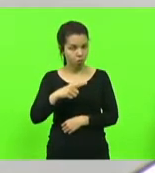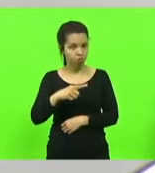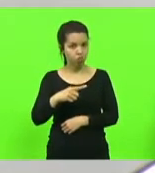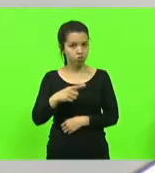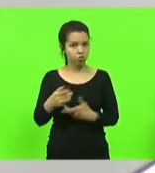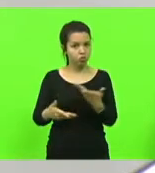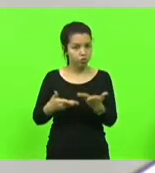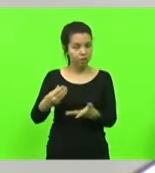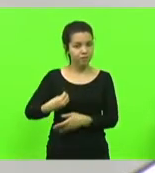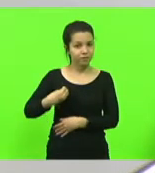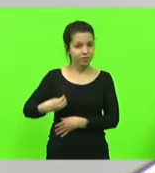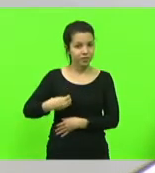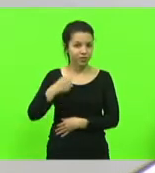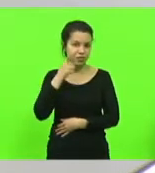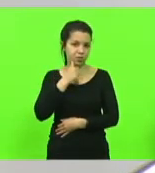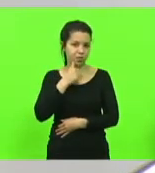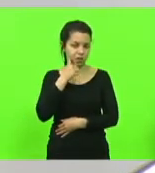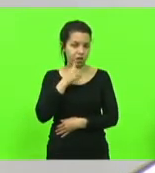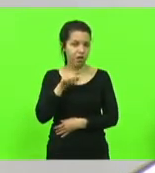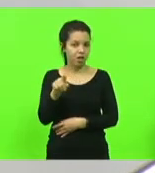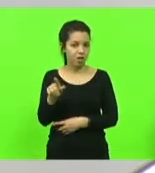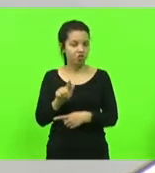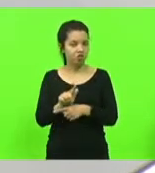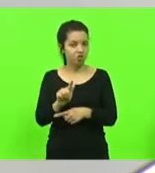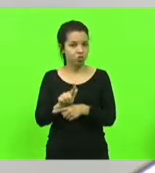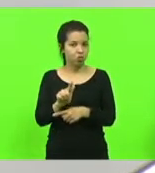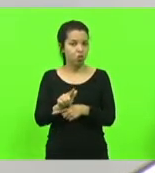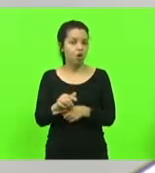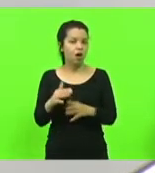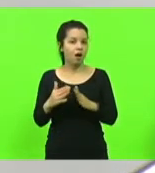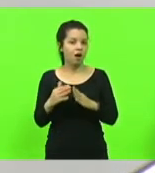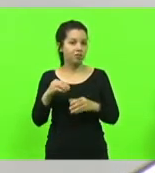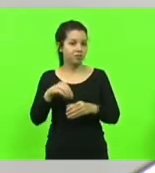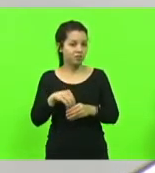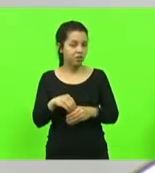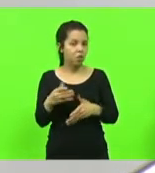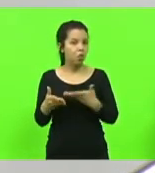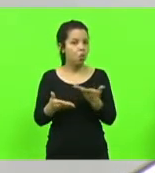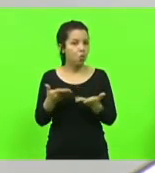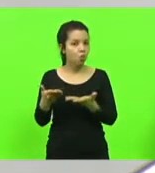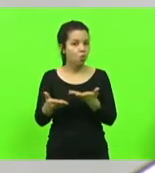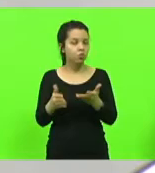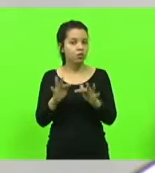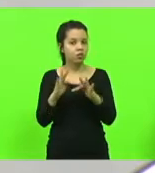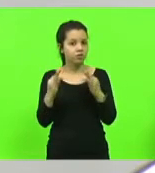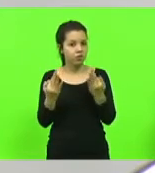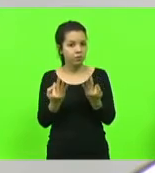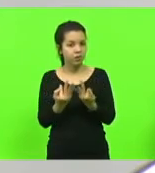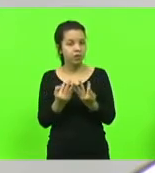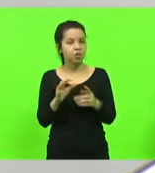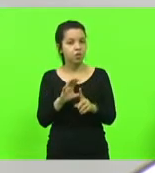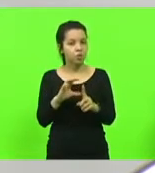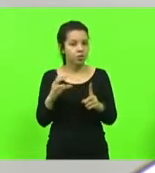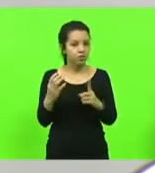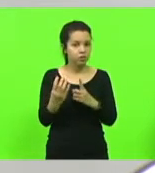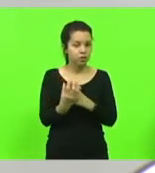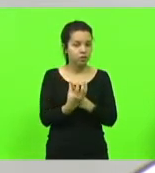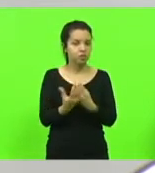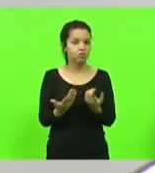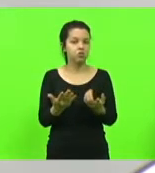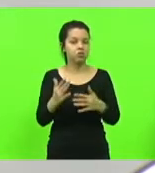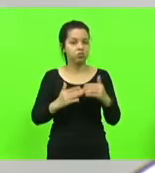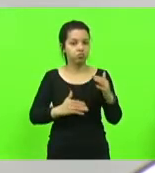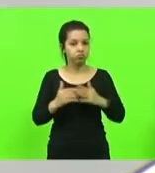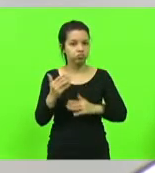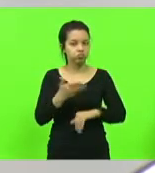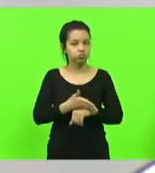mulheres. Elas são gestoras em casa, cuidadoras de suas famílias e comunidades, atuantes em linhas